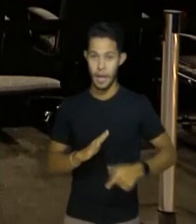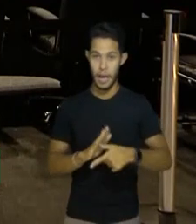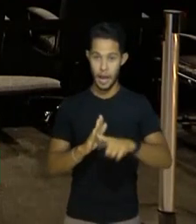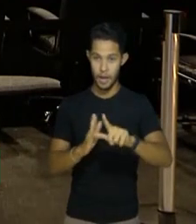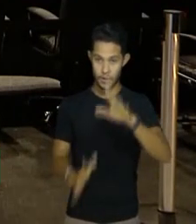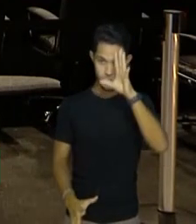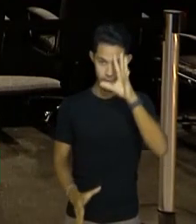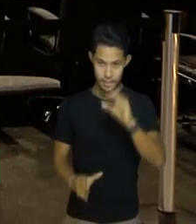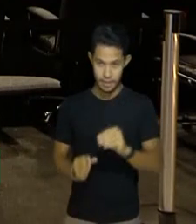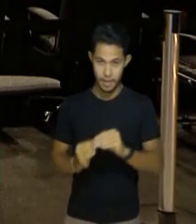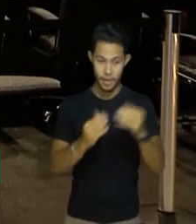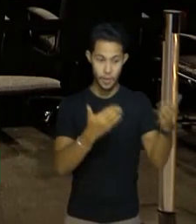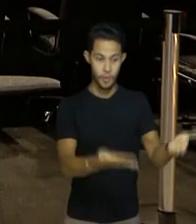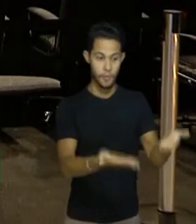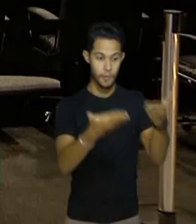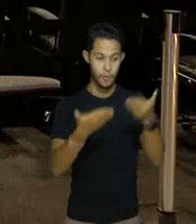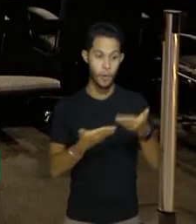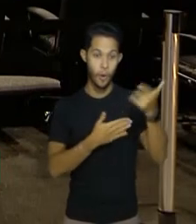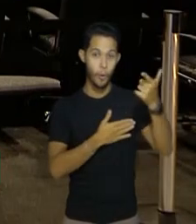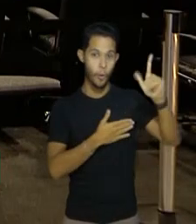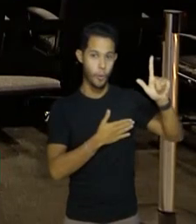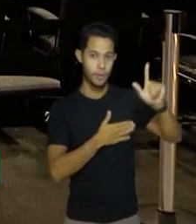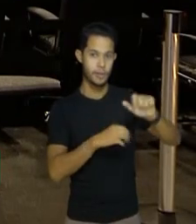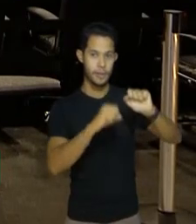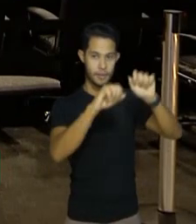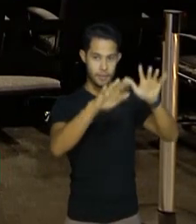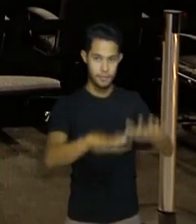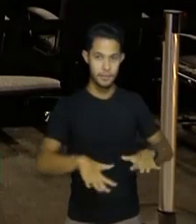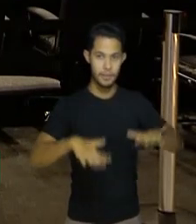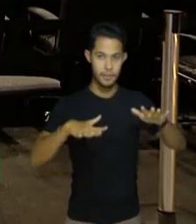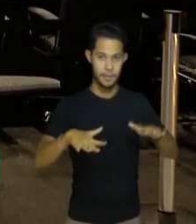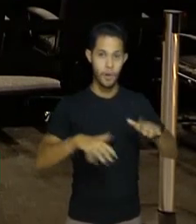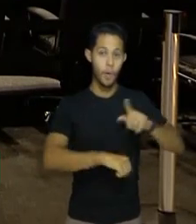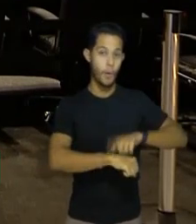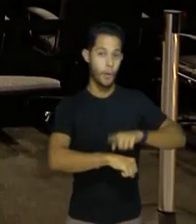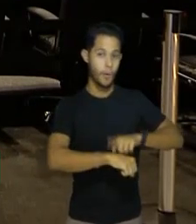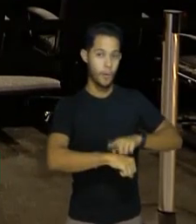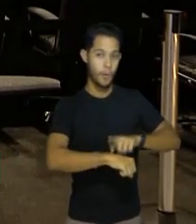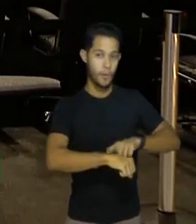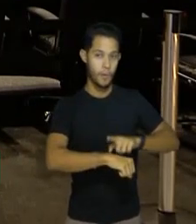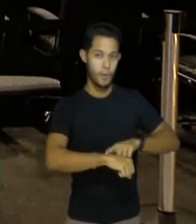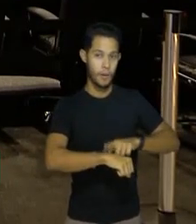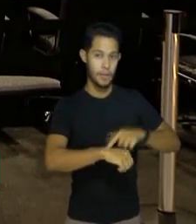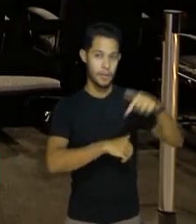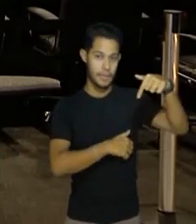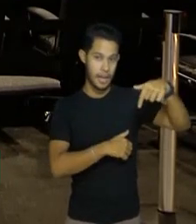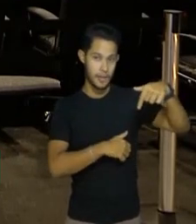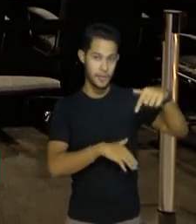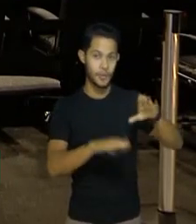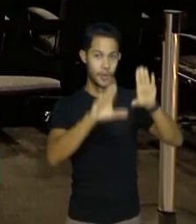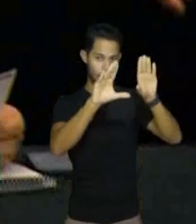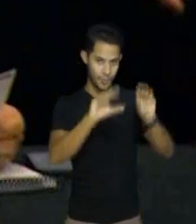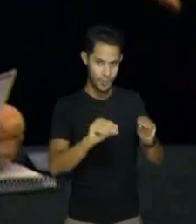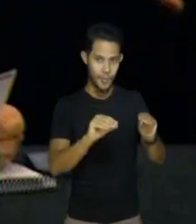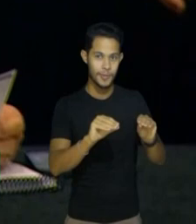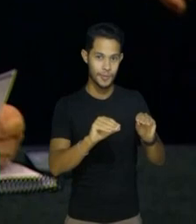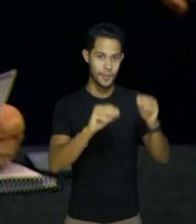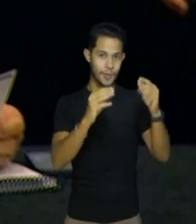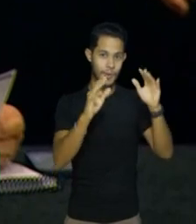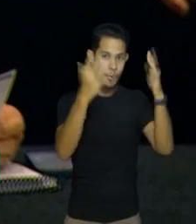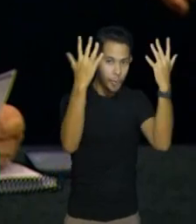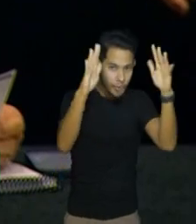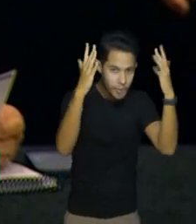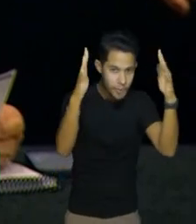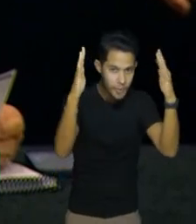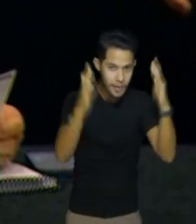sessão, convoca outra sessão solene para as 19 horas em comemoração dos 60 anos da